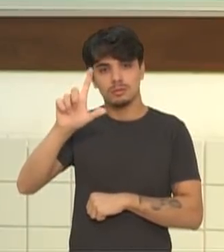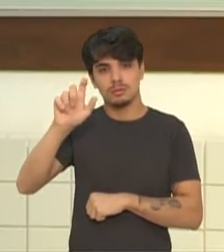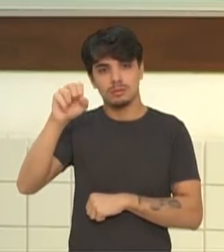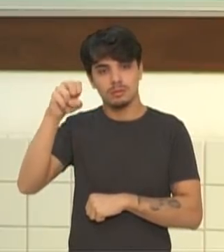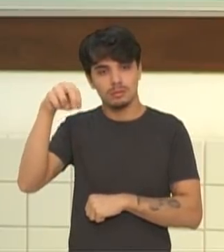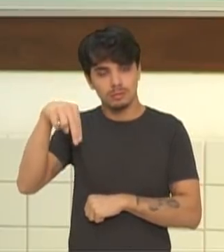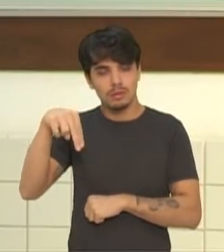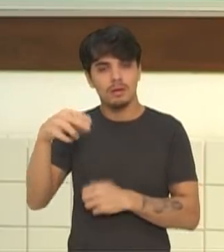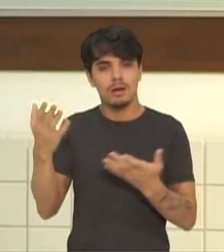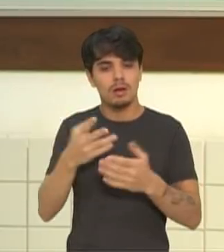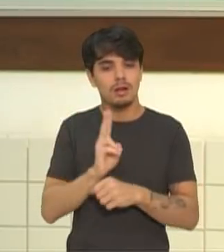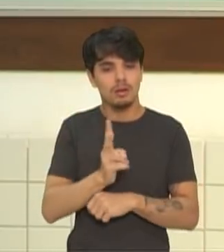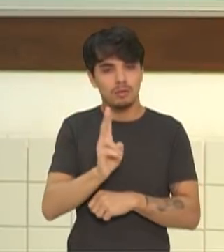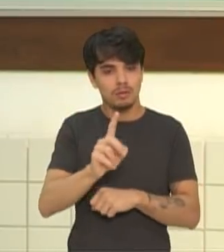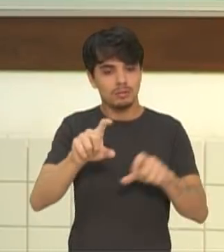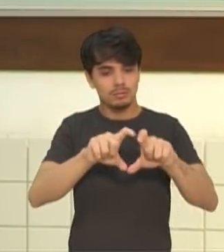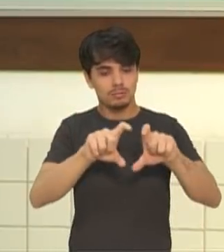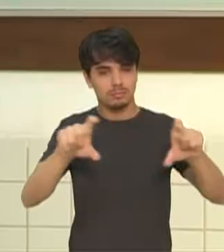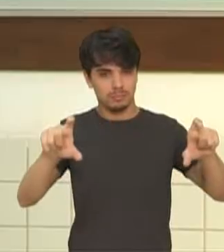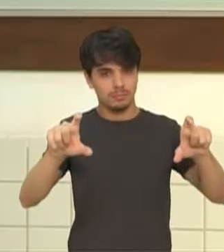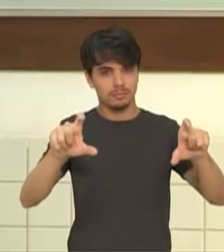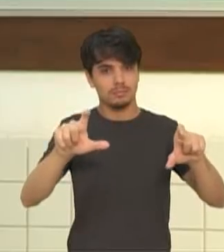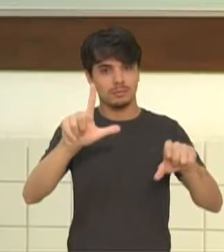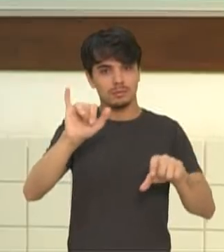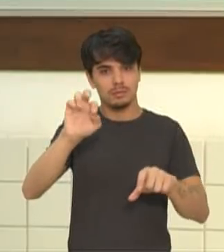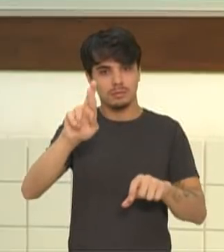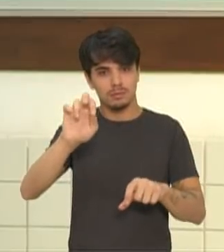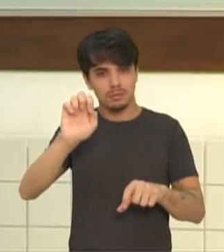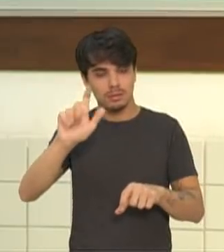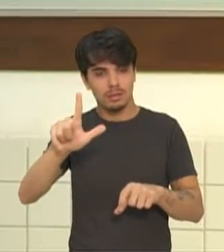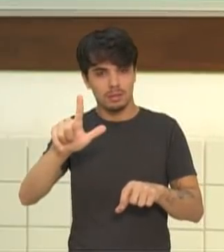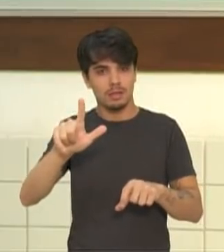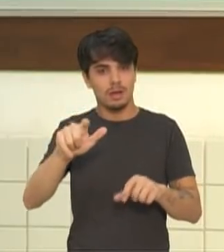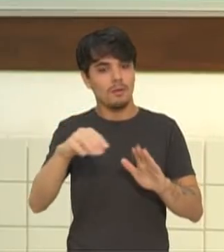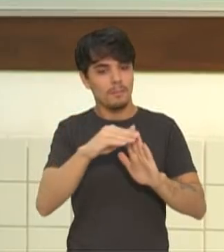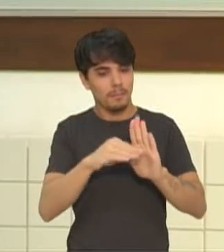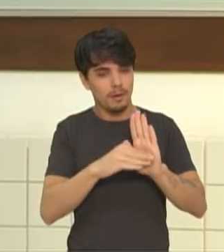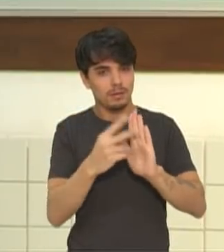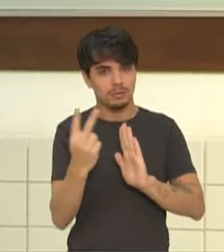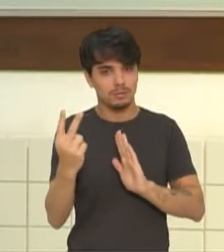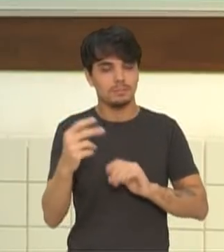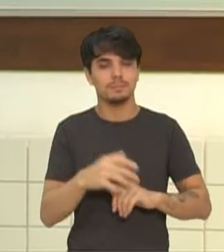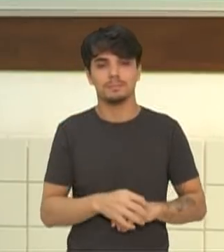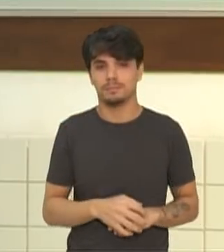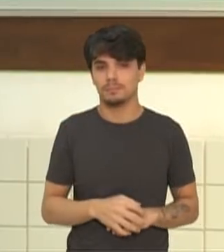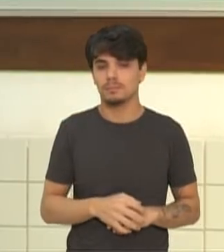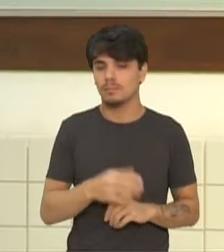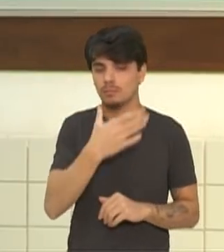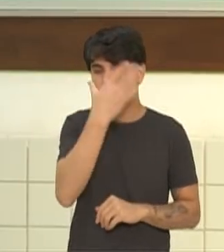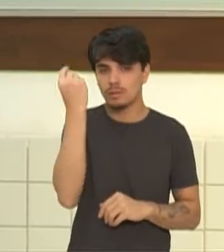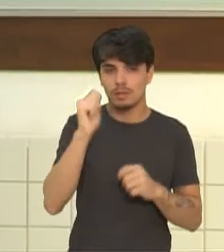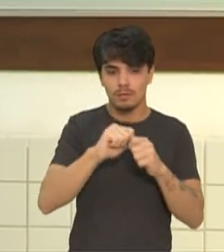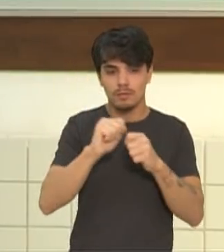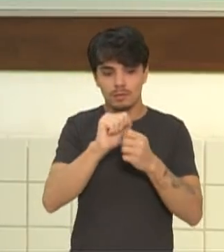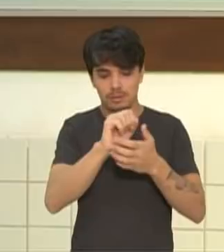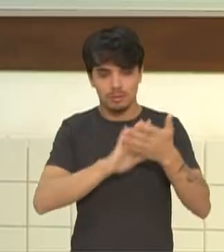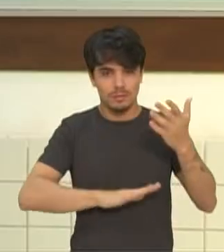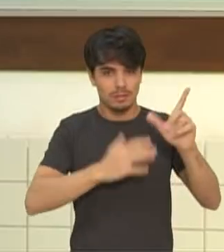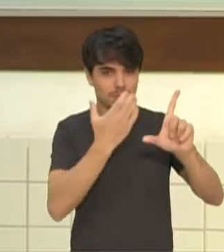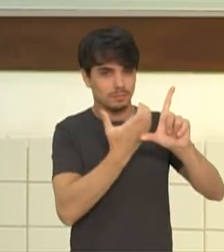a equações literais do primeiro grau, a parte 2, certo? Não esqueça de fazer suas atividades lá no